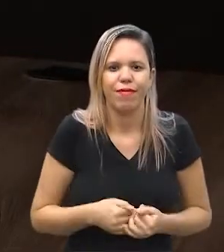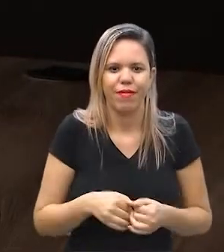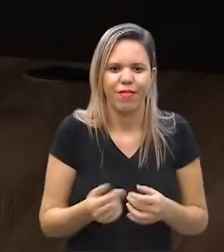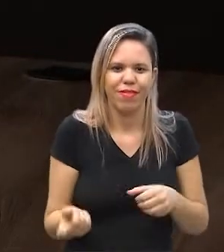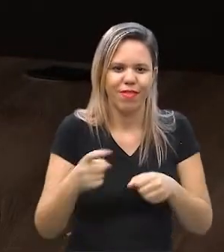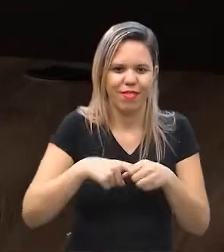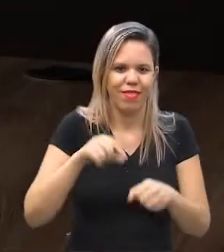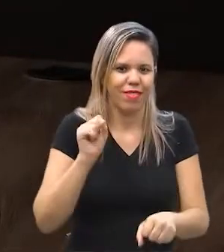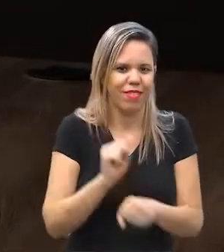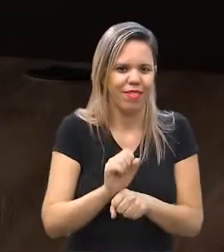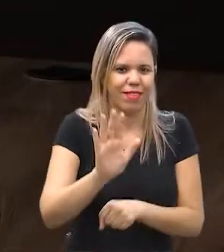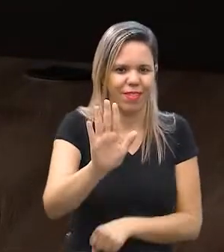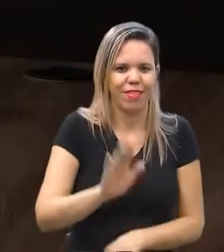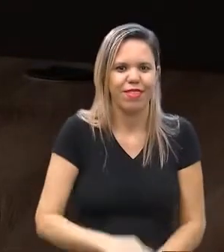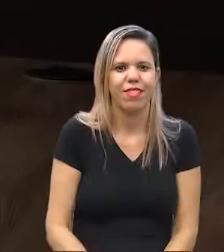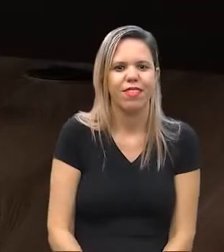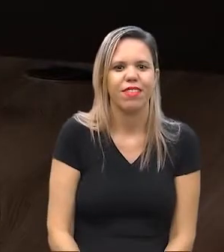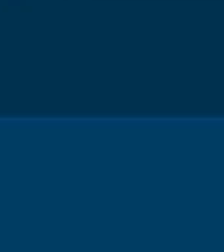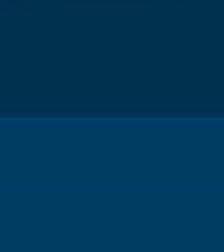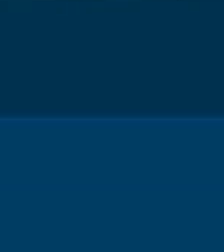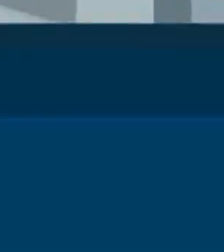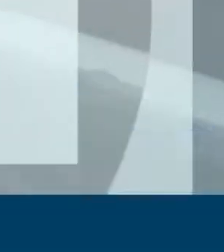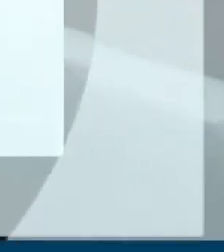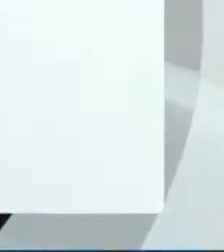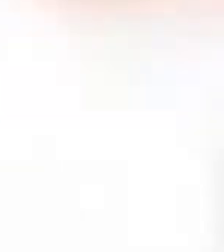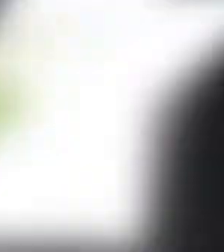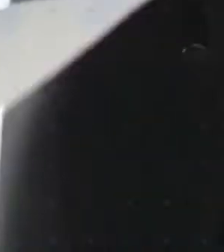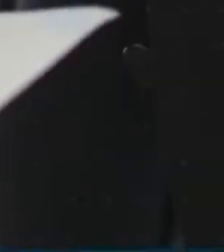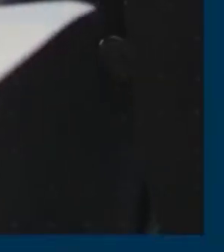A gente volta já já, não saia daí.